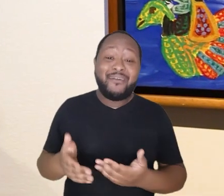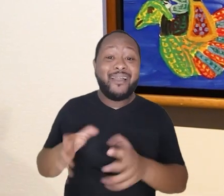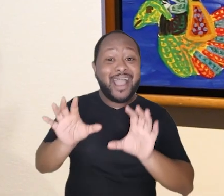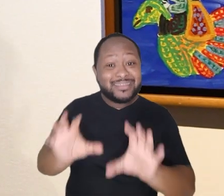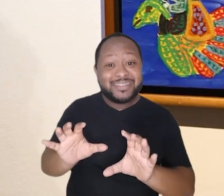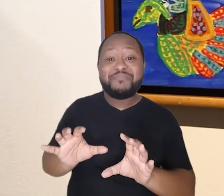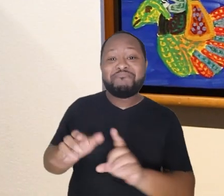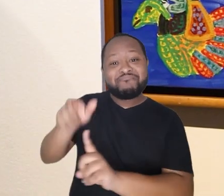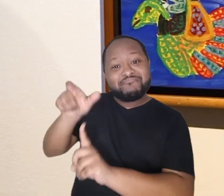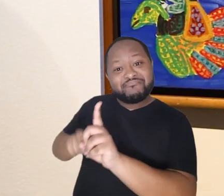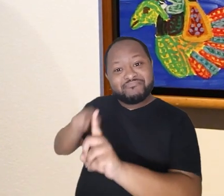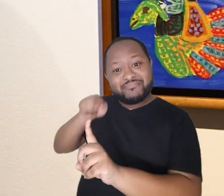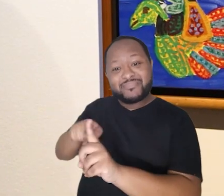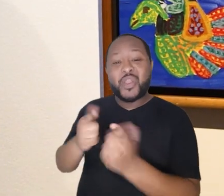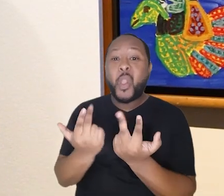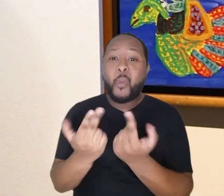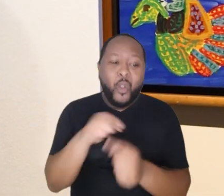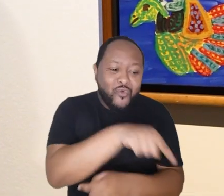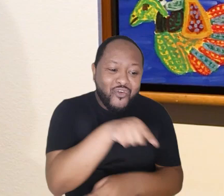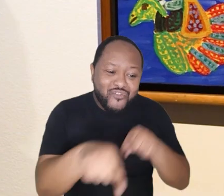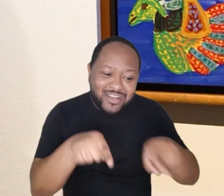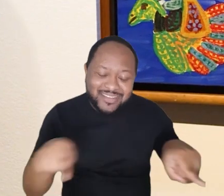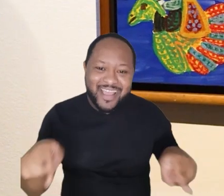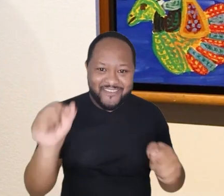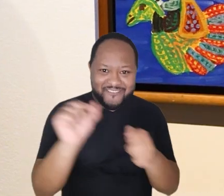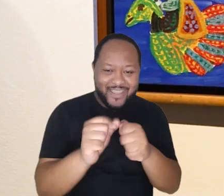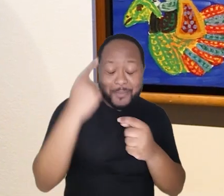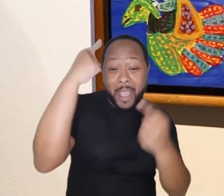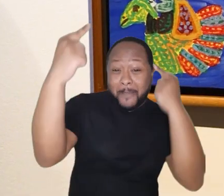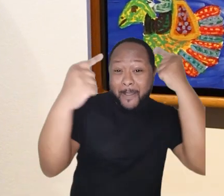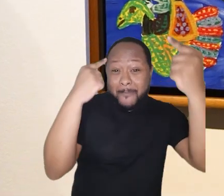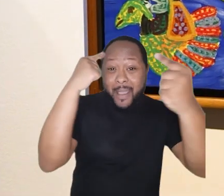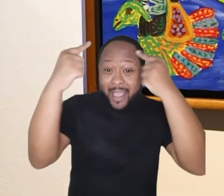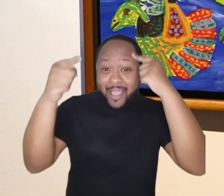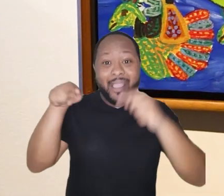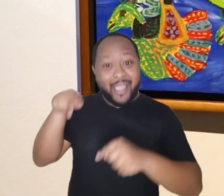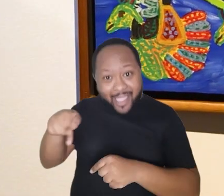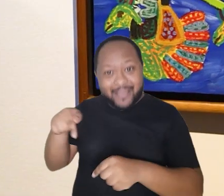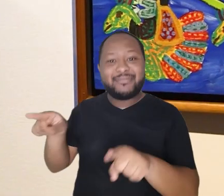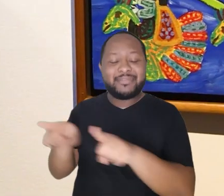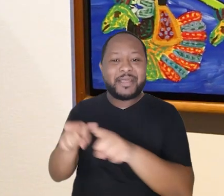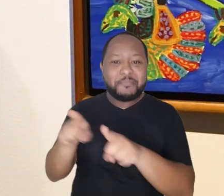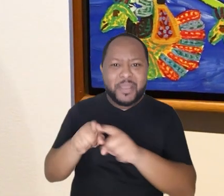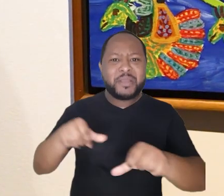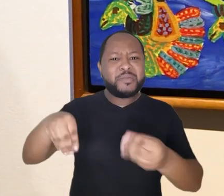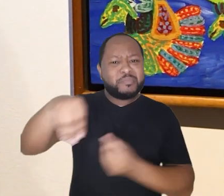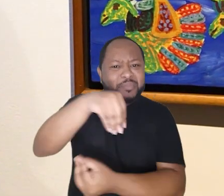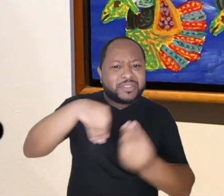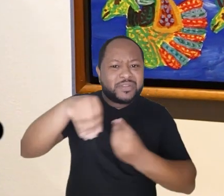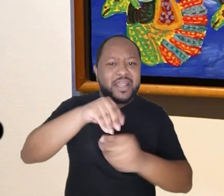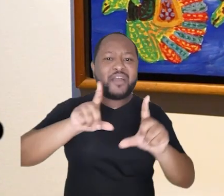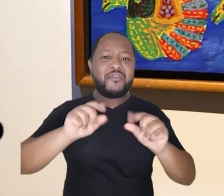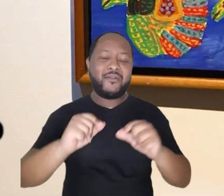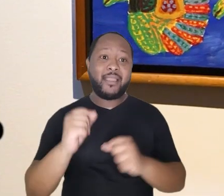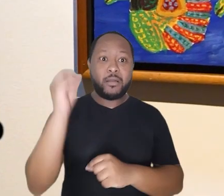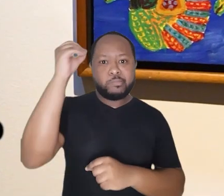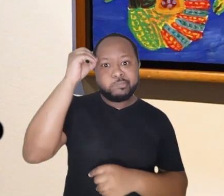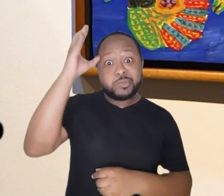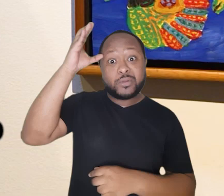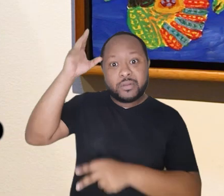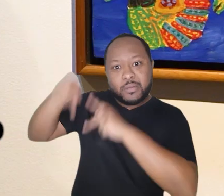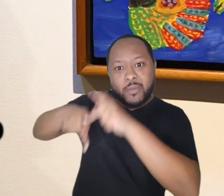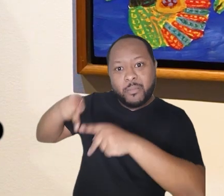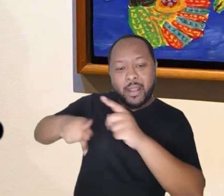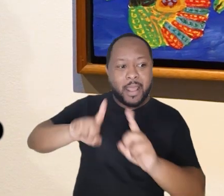Poteiro, assim como vocês acabaram de fazer, ele se permitia misturar um pouco desse lugar lúdico, onírico, dos saberes